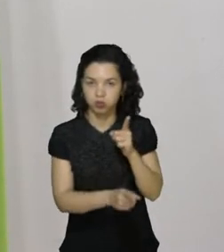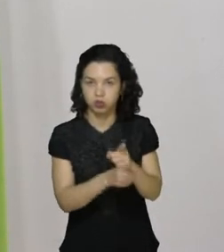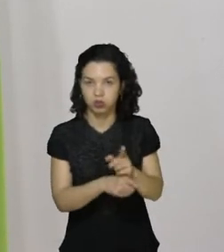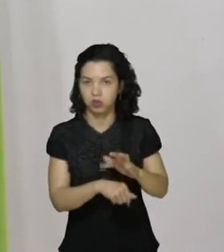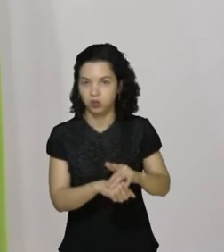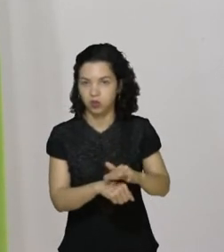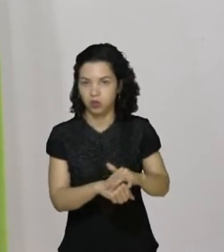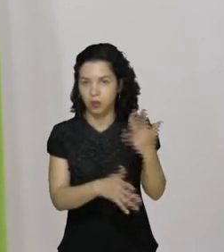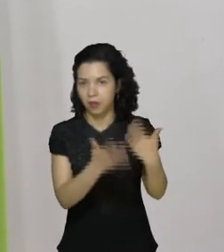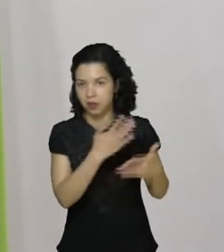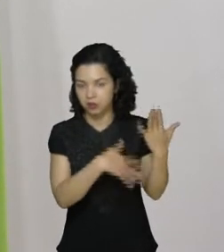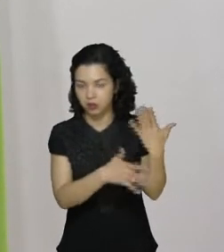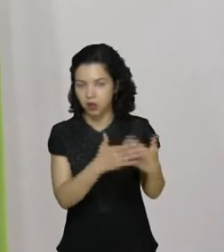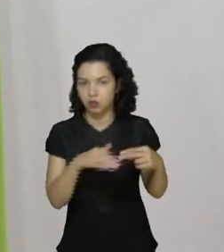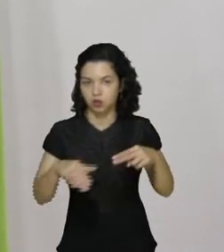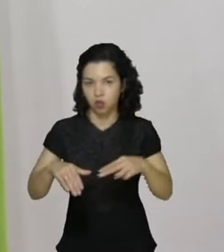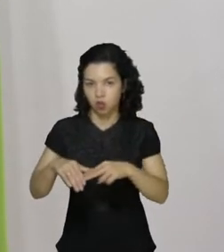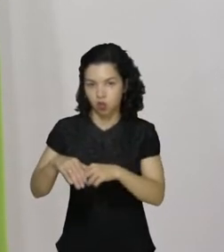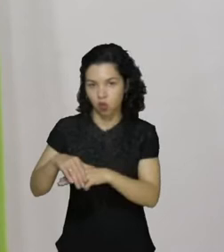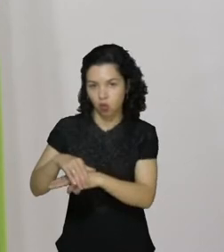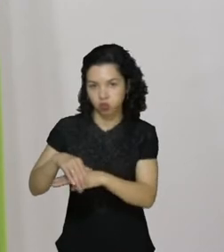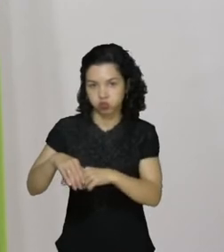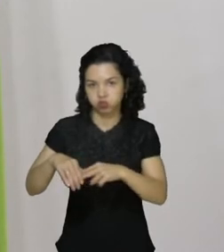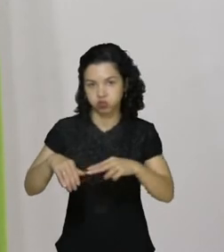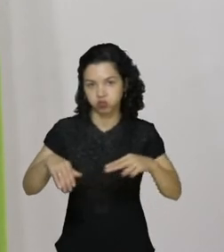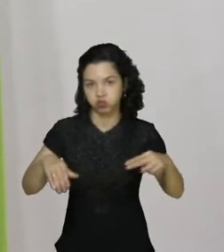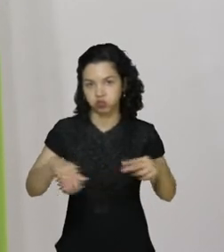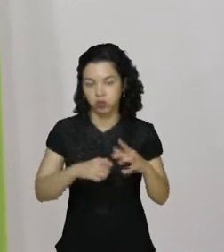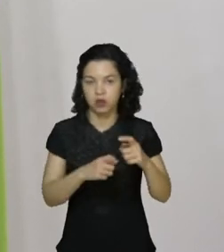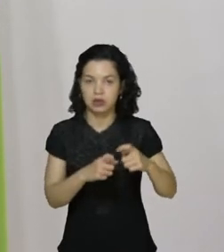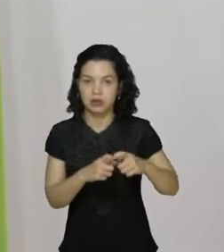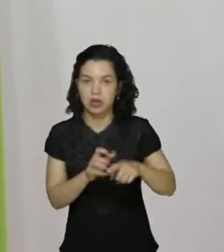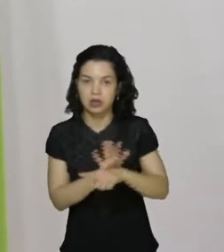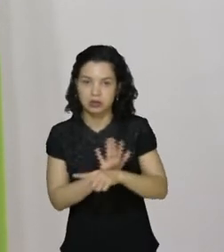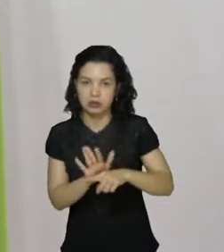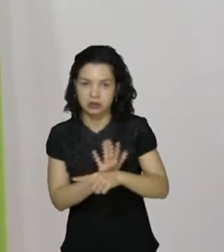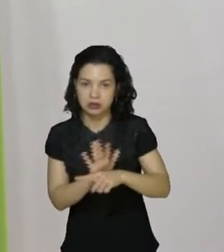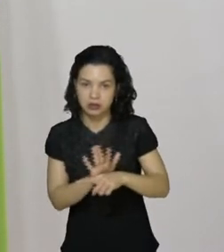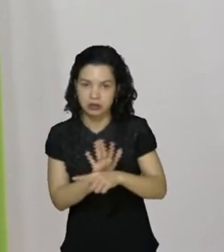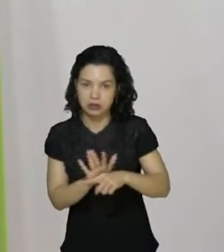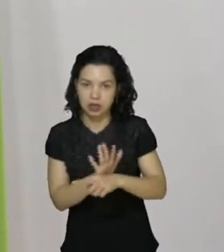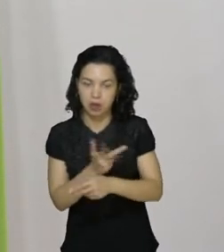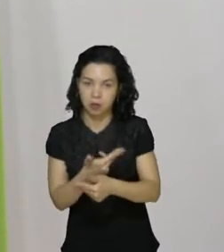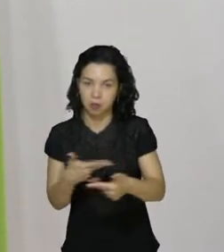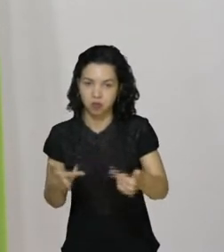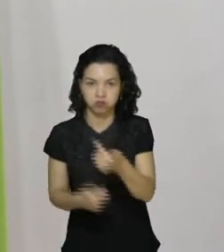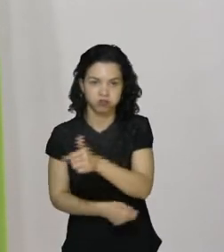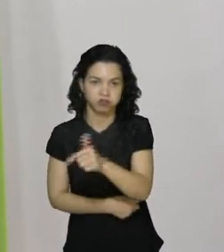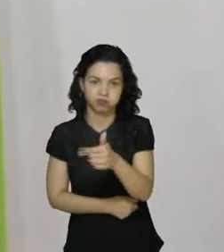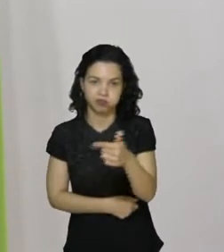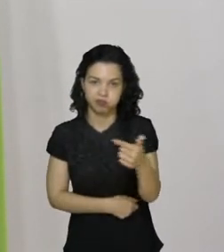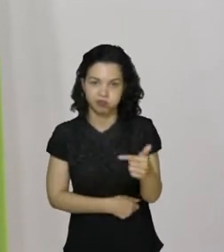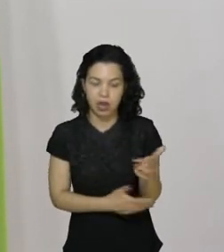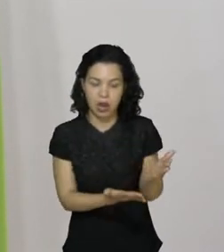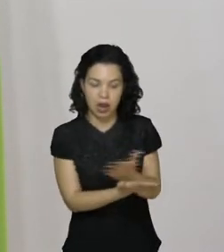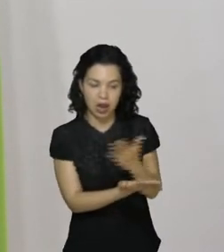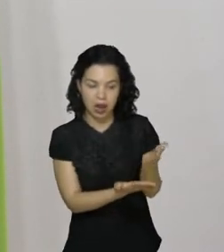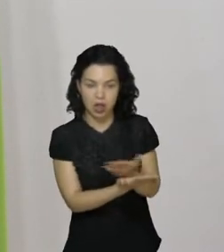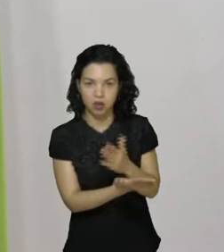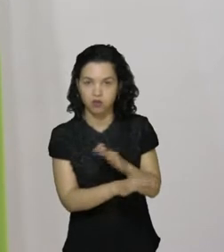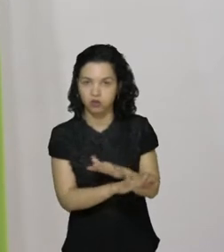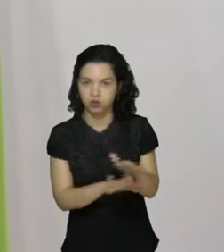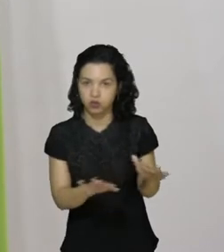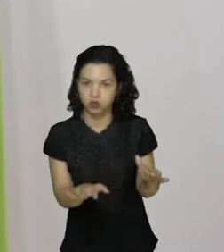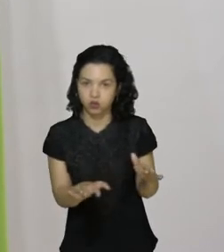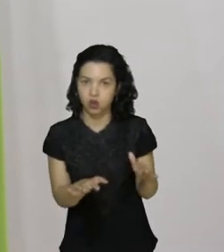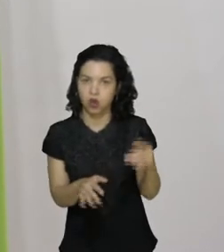tinha tomografia, não existia ressonância, tinha livro, tinha o pensamento médico, tinha uma arte médica